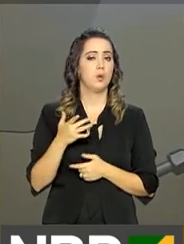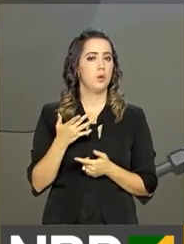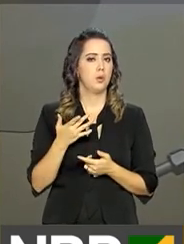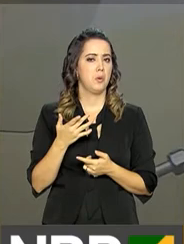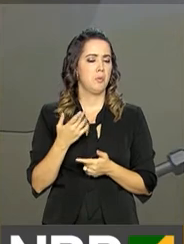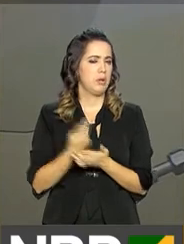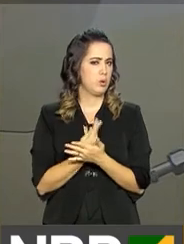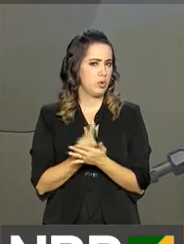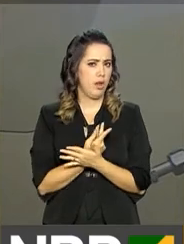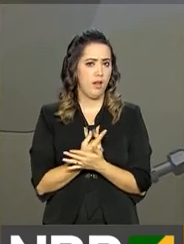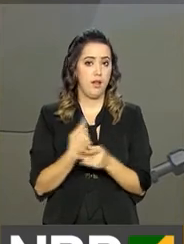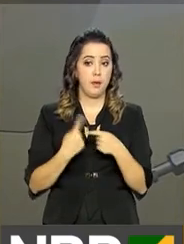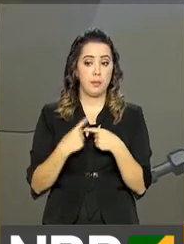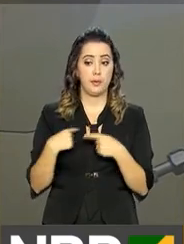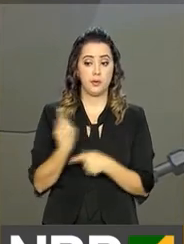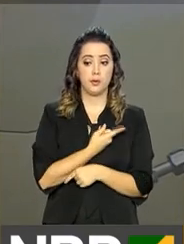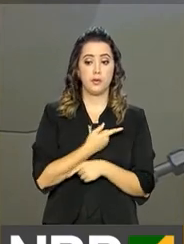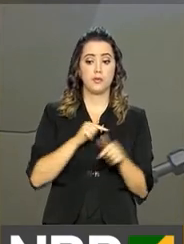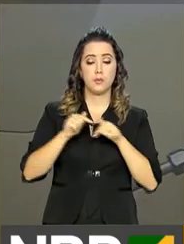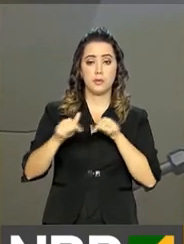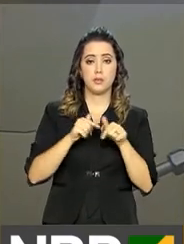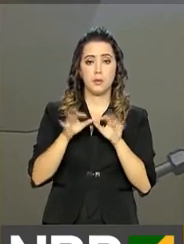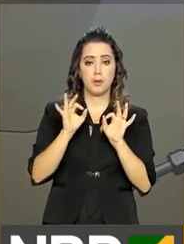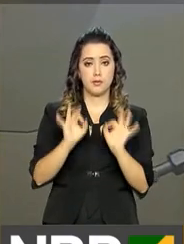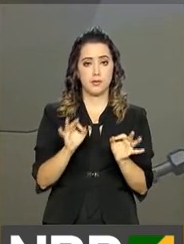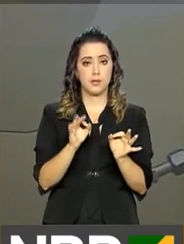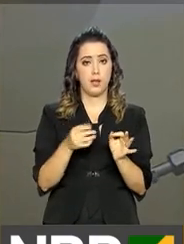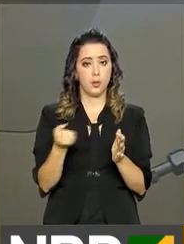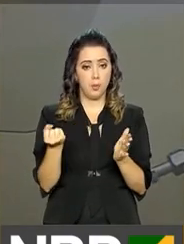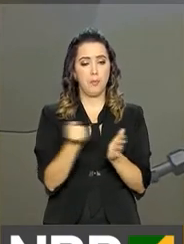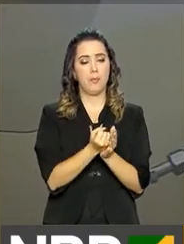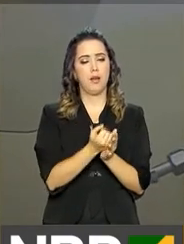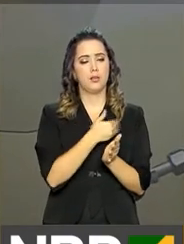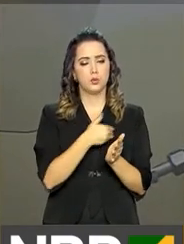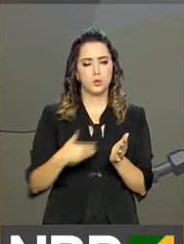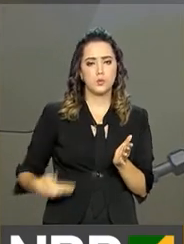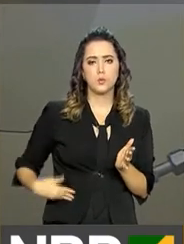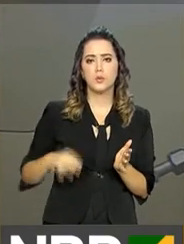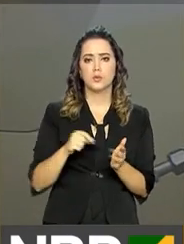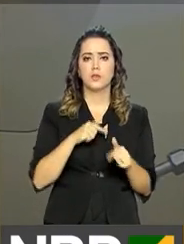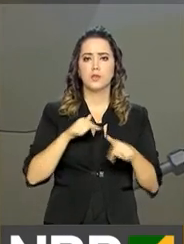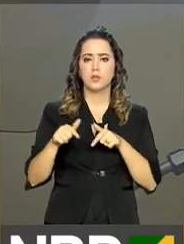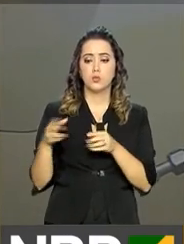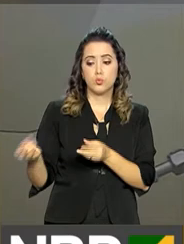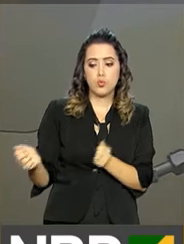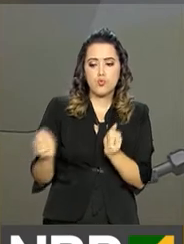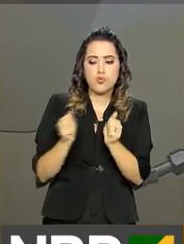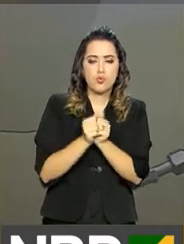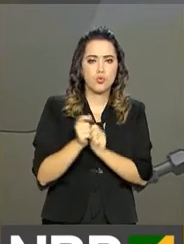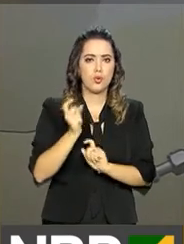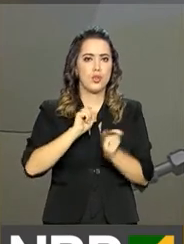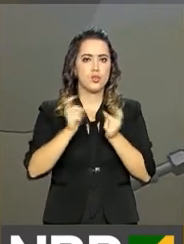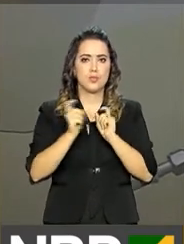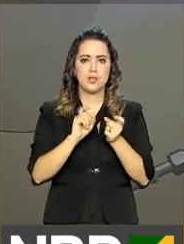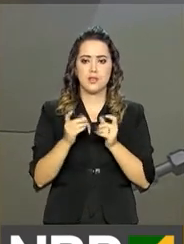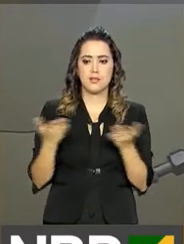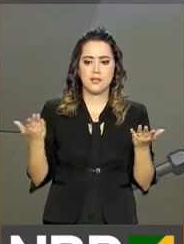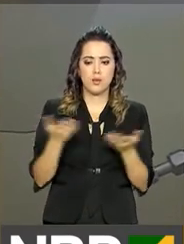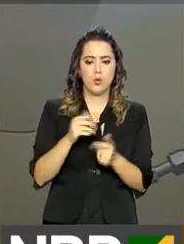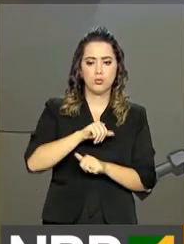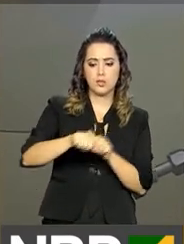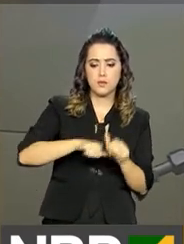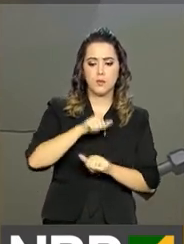estamos fazendo disso uma das marcas do nosso governo, trazendo a administração pública para o século